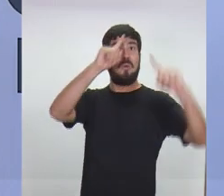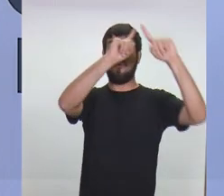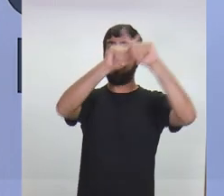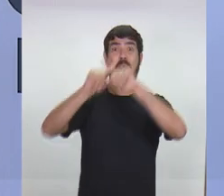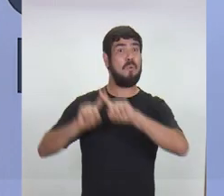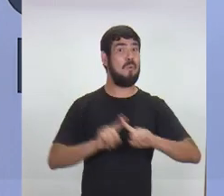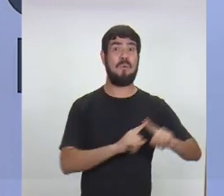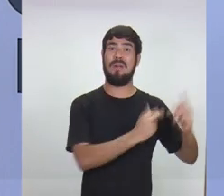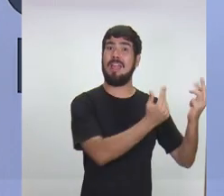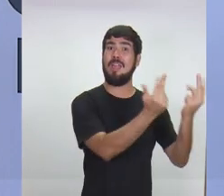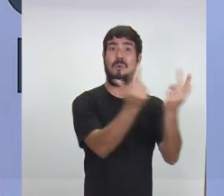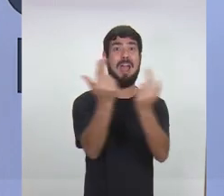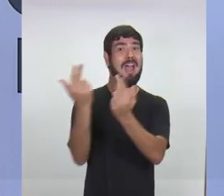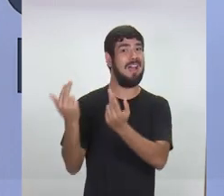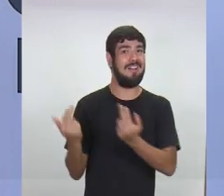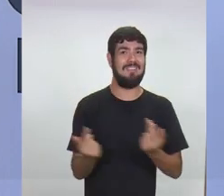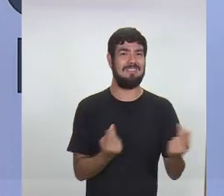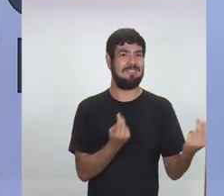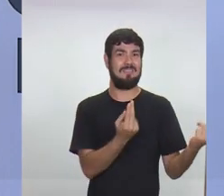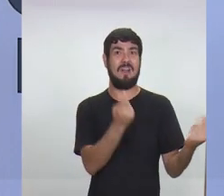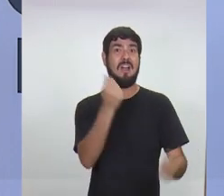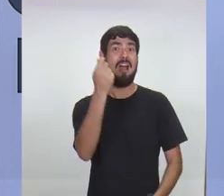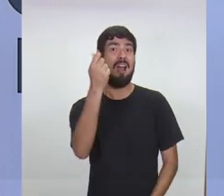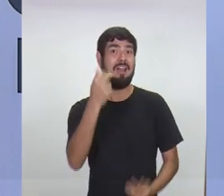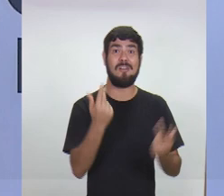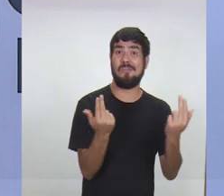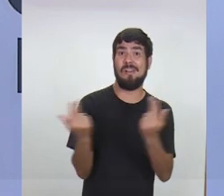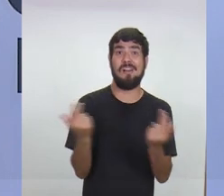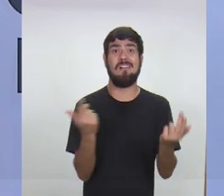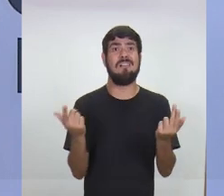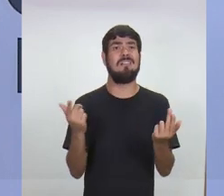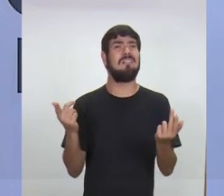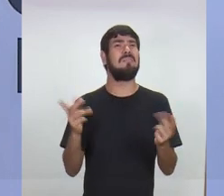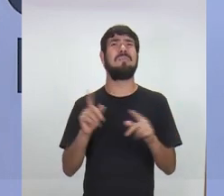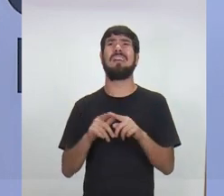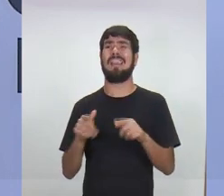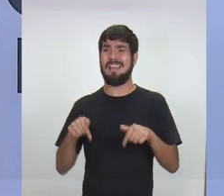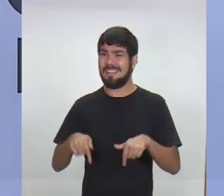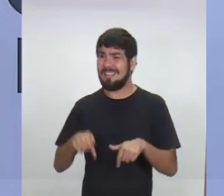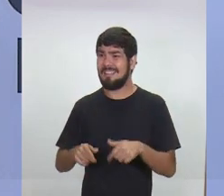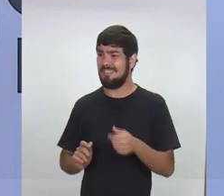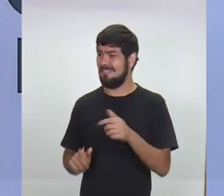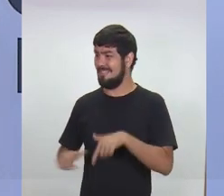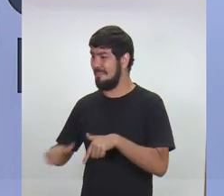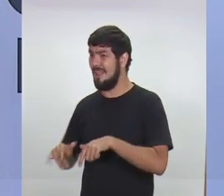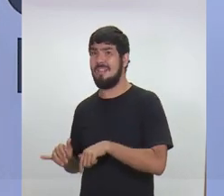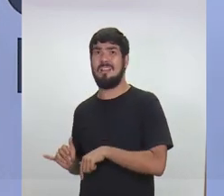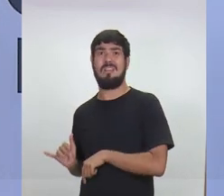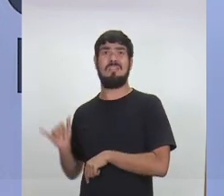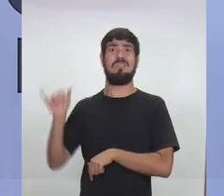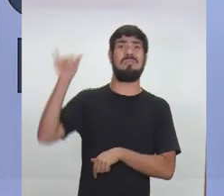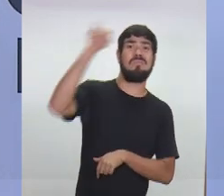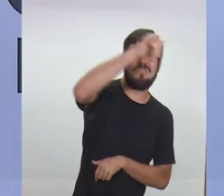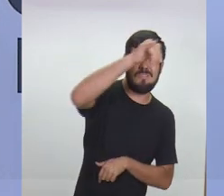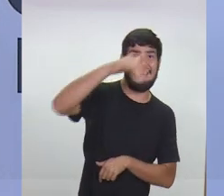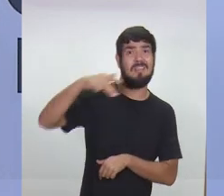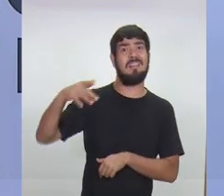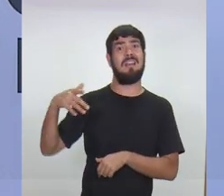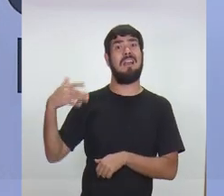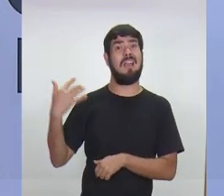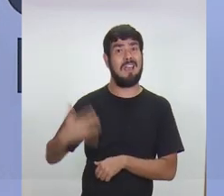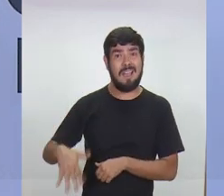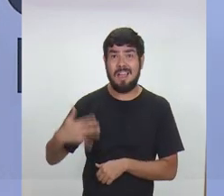aérea encarece muito isso faz com que os empregos daqui ele os investimentos não seja retornado nós temos colocado que o distrito industrial